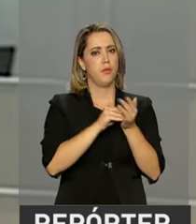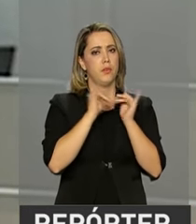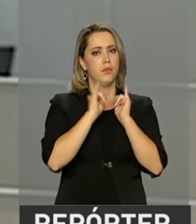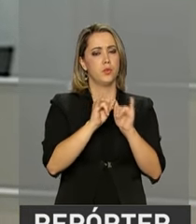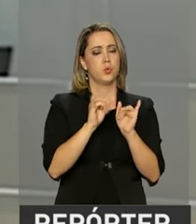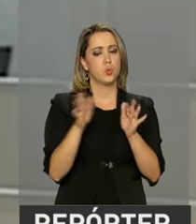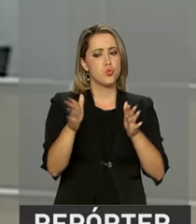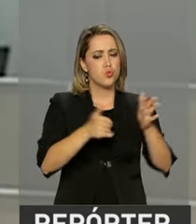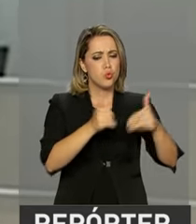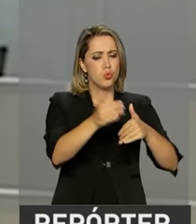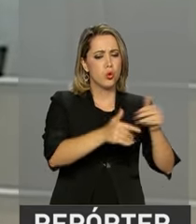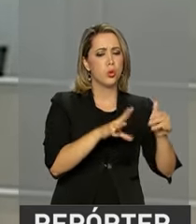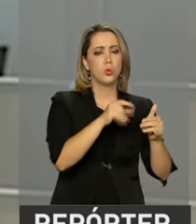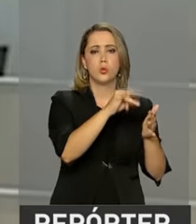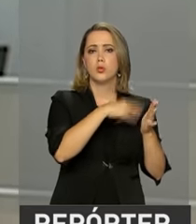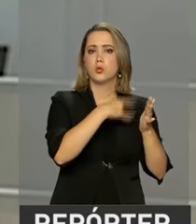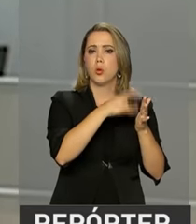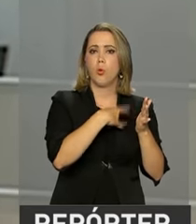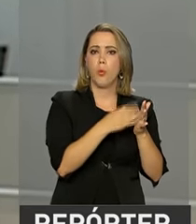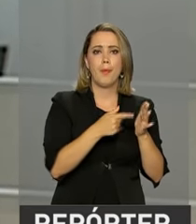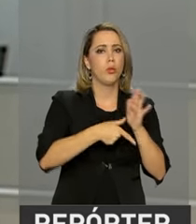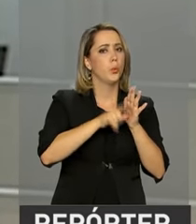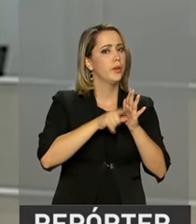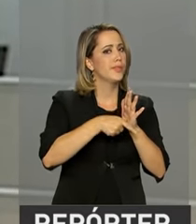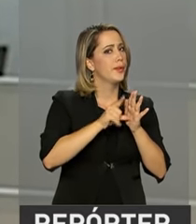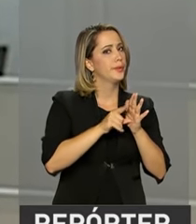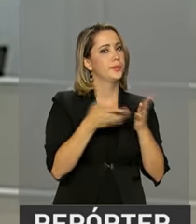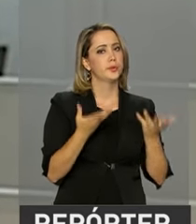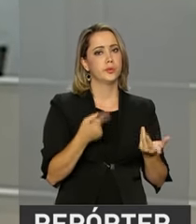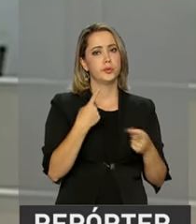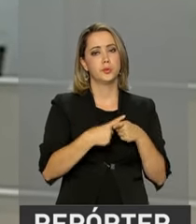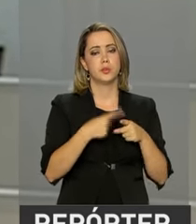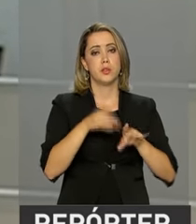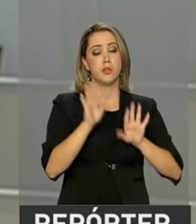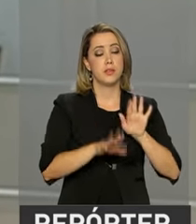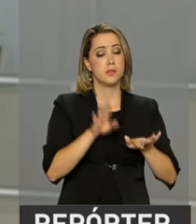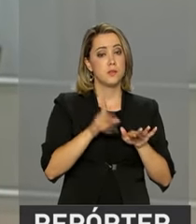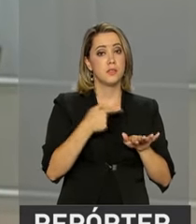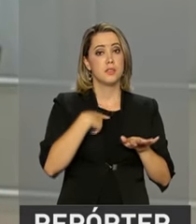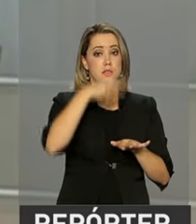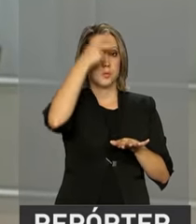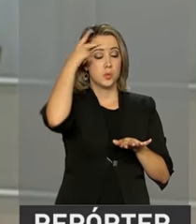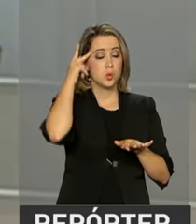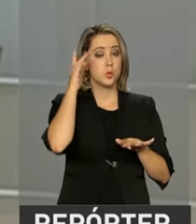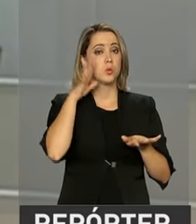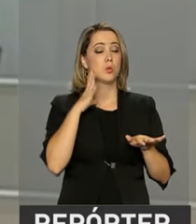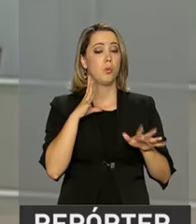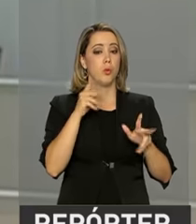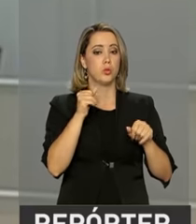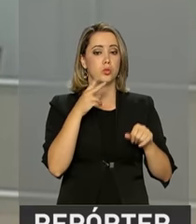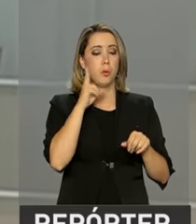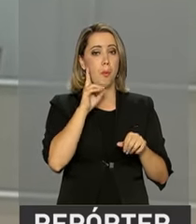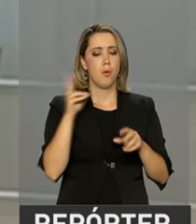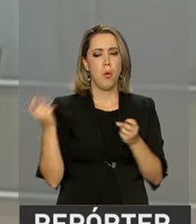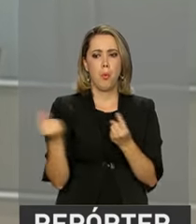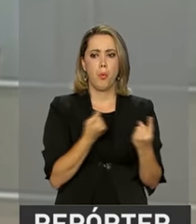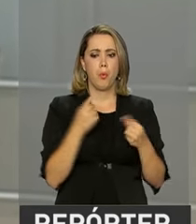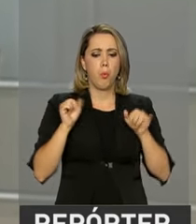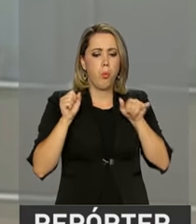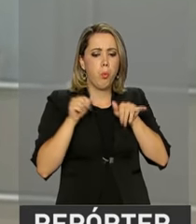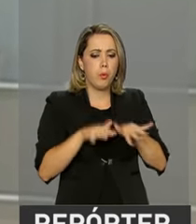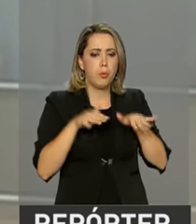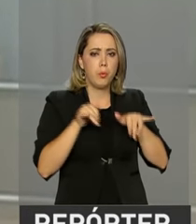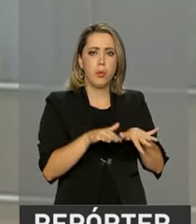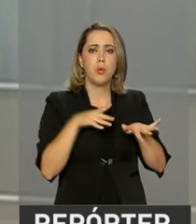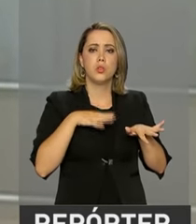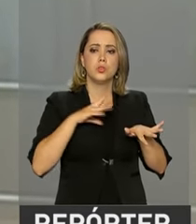os documentos, tentem fazer o quanto antes, porque muitas pessoas não enviaram, então pode haver um congestionamento no sistema da Receita. Além disso,